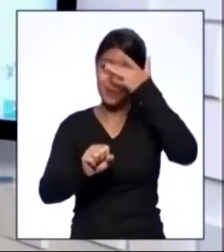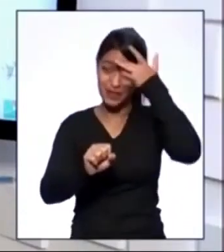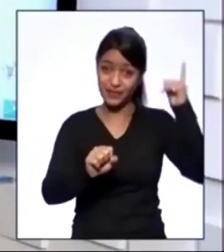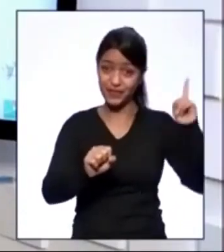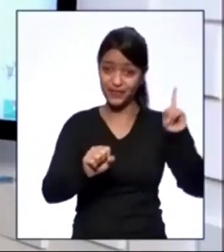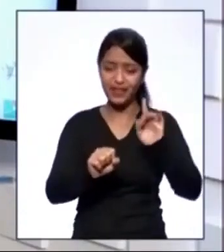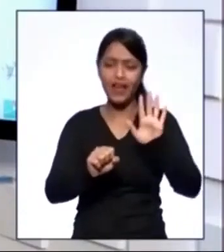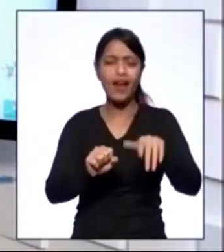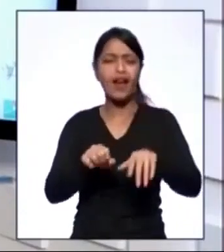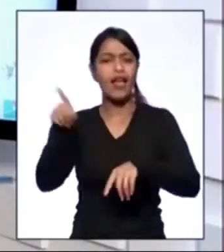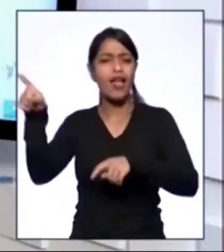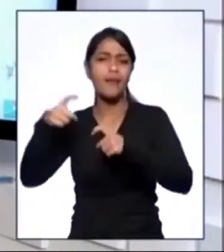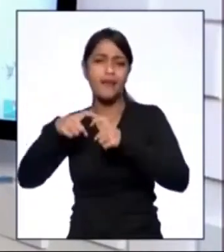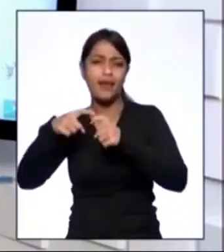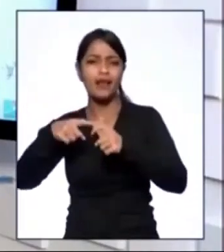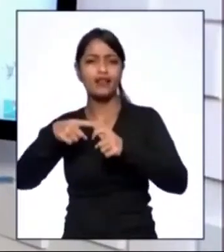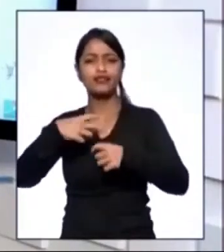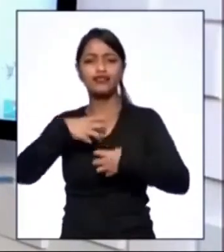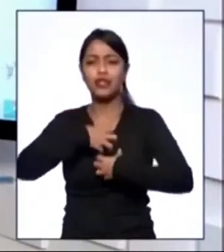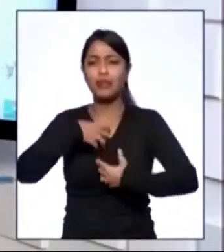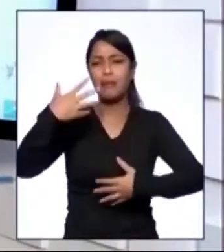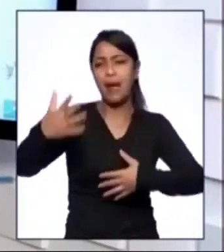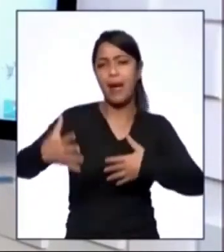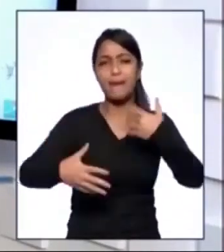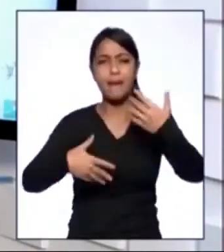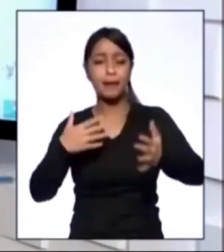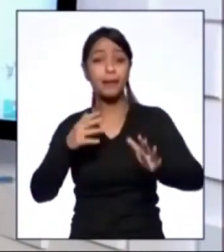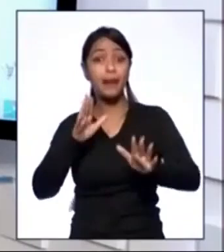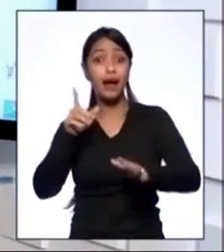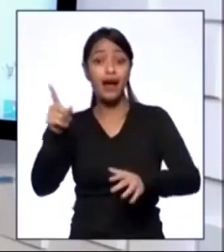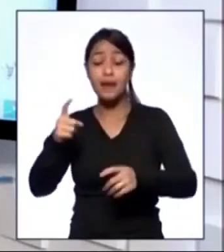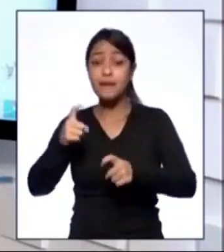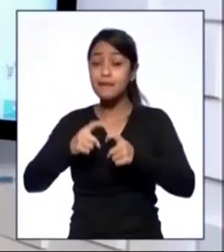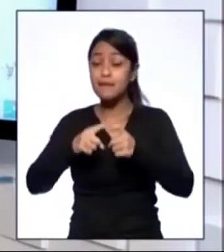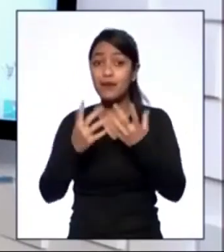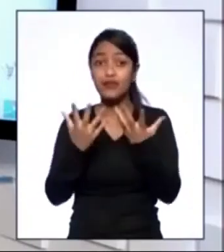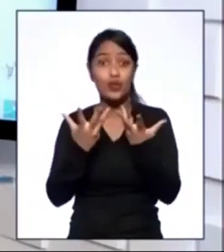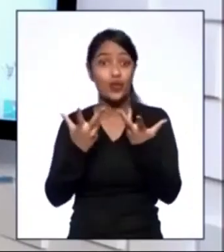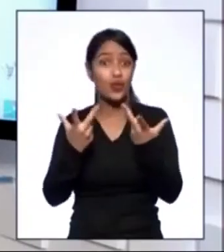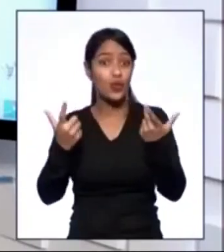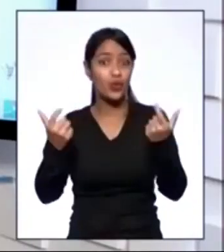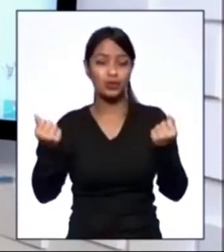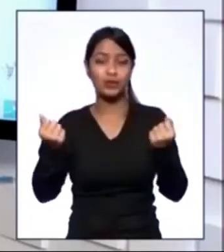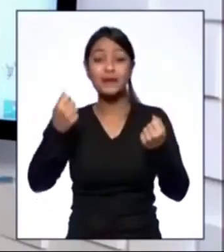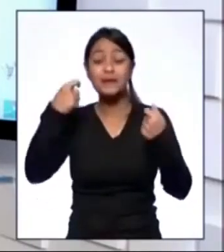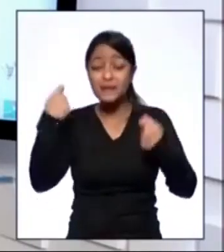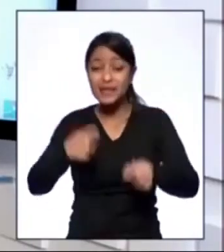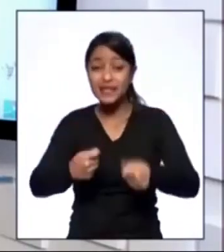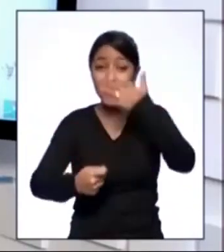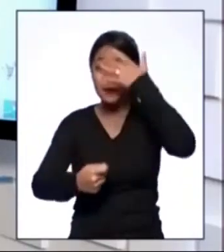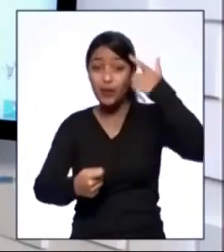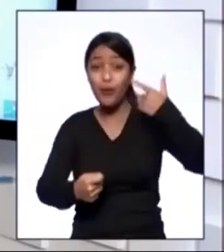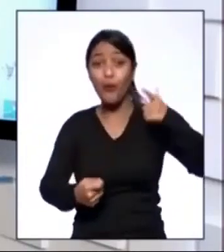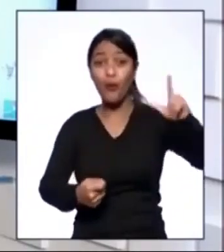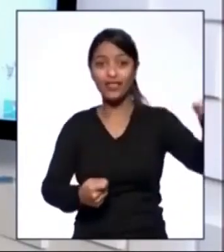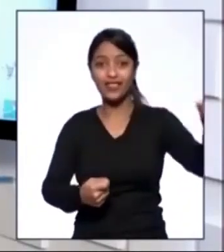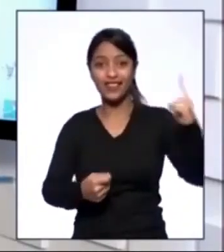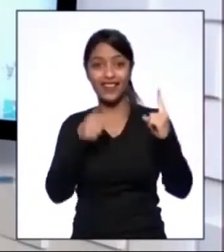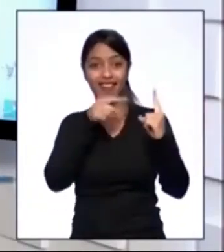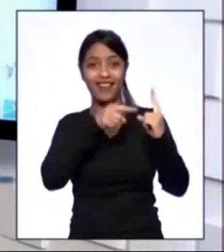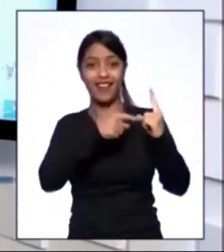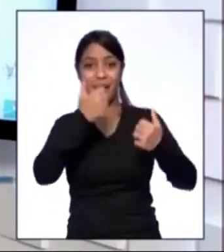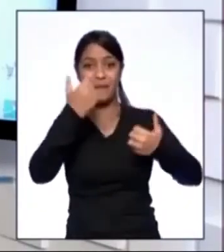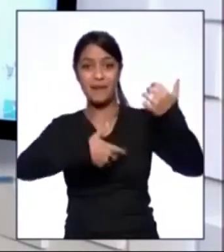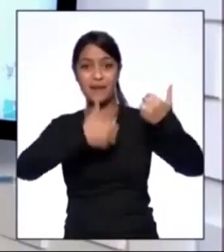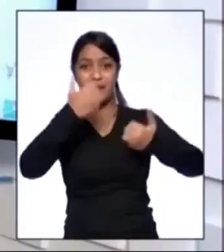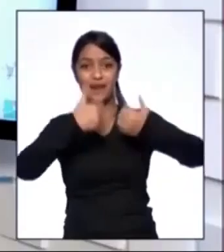é genial. Você vai precisar que alguém endosse a fala dele, porque se ficar nisso, você desabona. Então a profissão